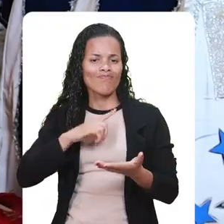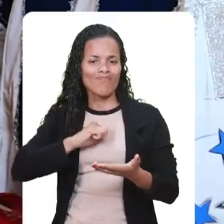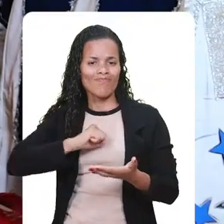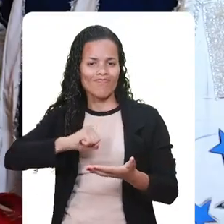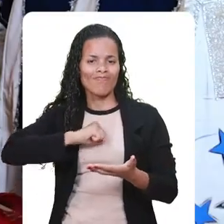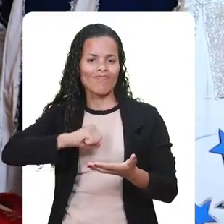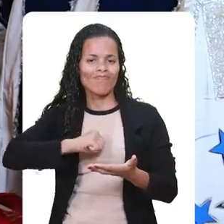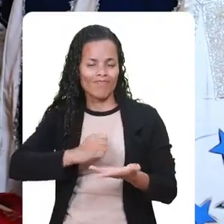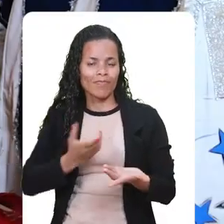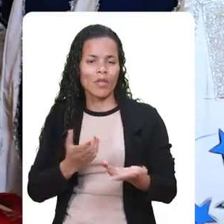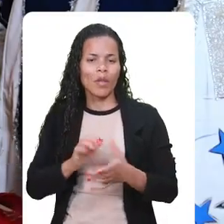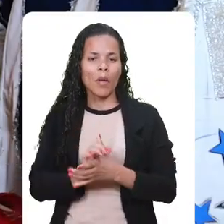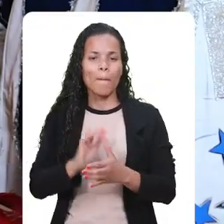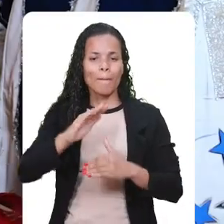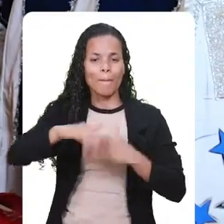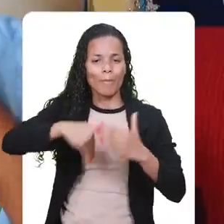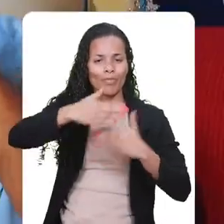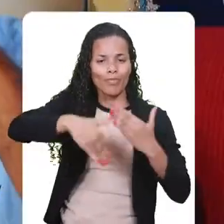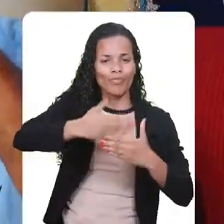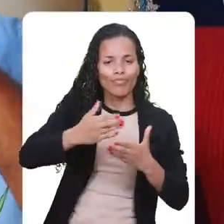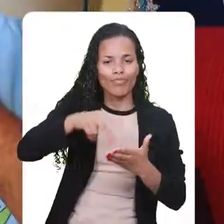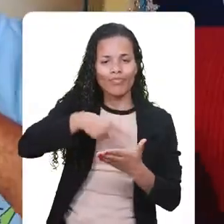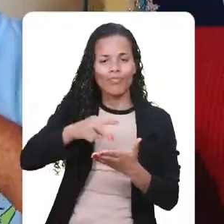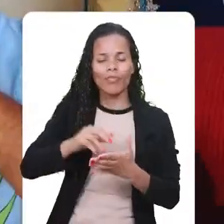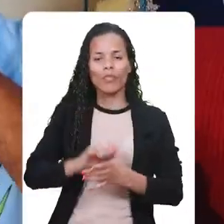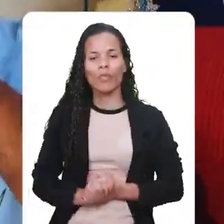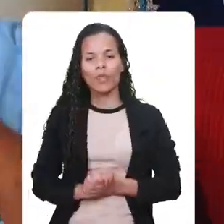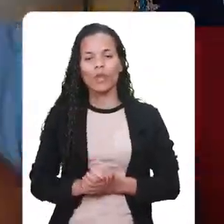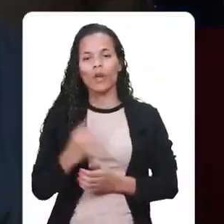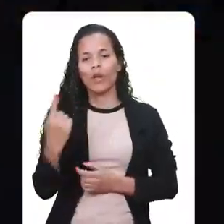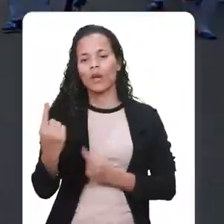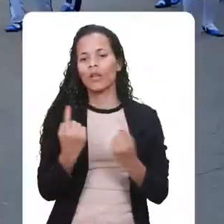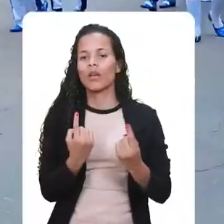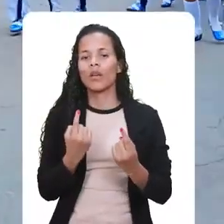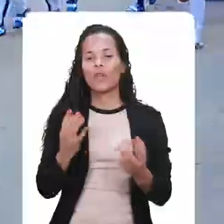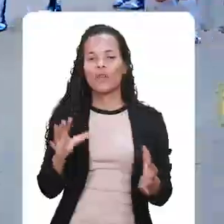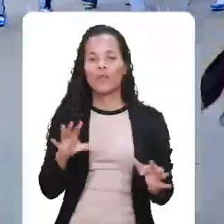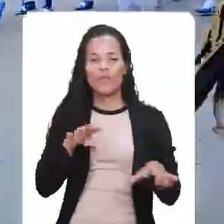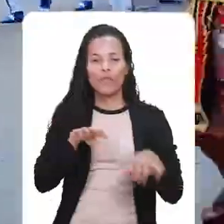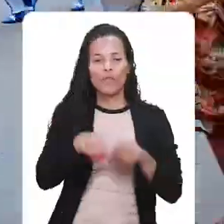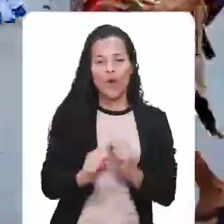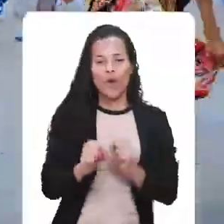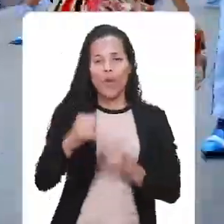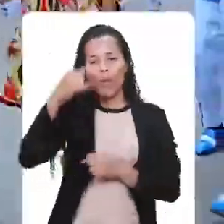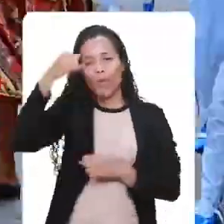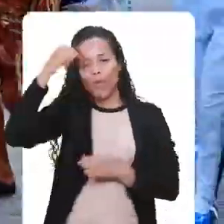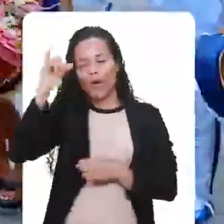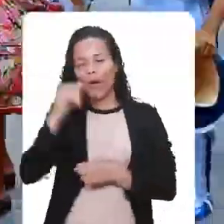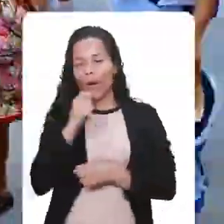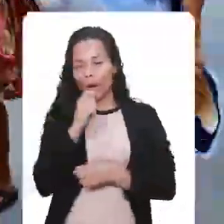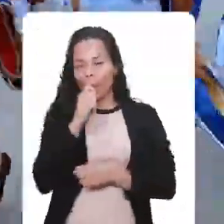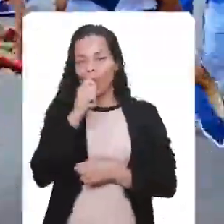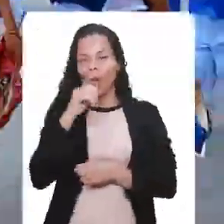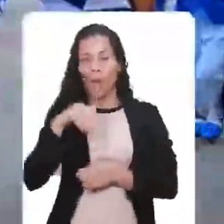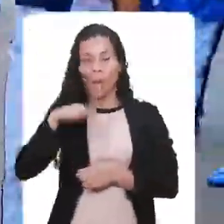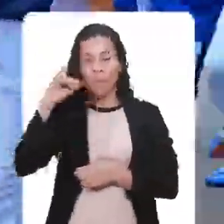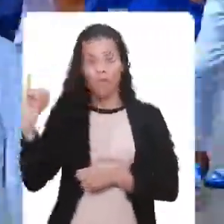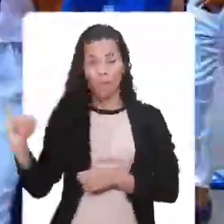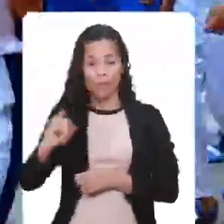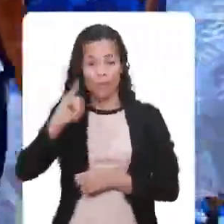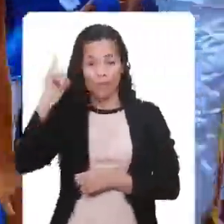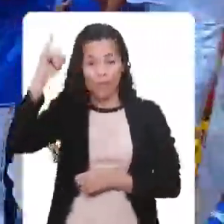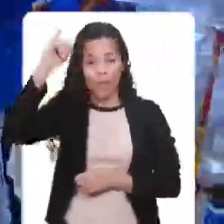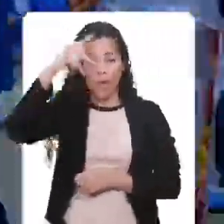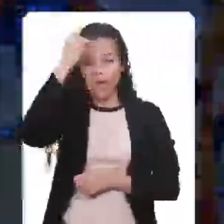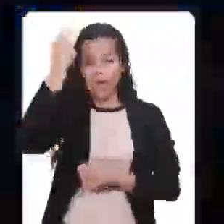percussão, seria um pouco mais rápido, para acompanhar o ritmo. Cada elemento que forma o boi de buzina tem sua importância.